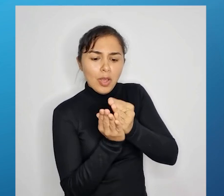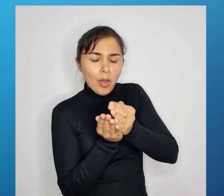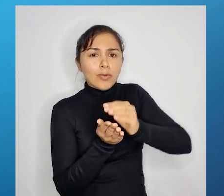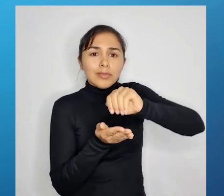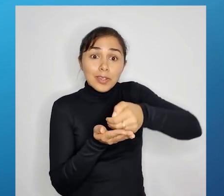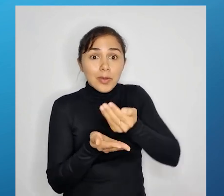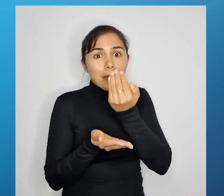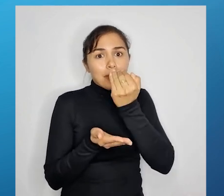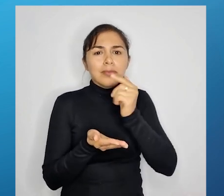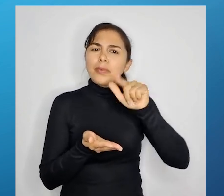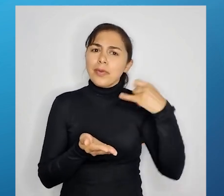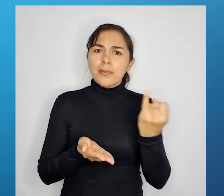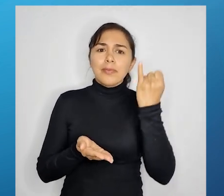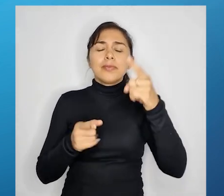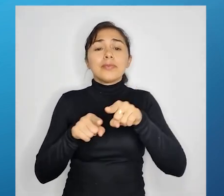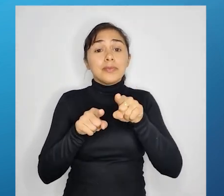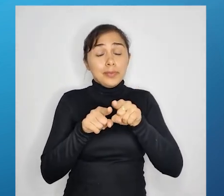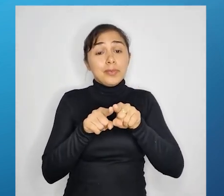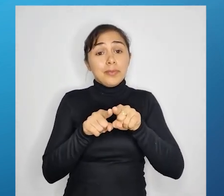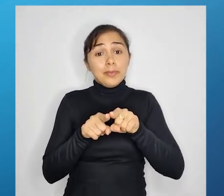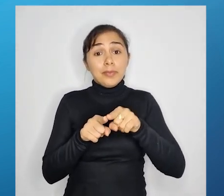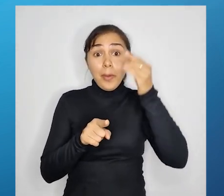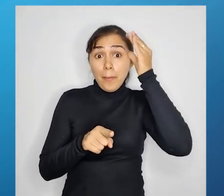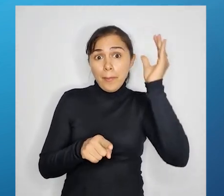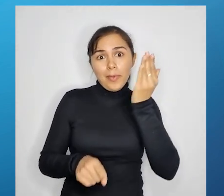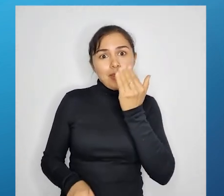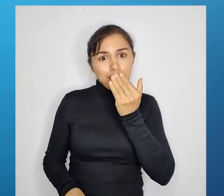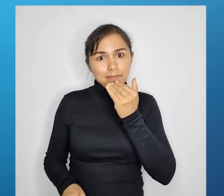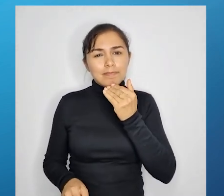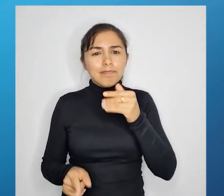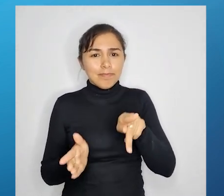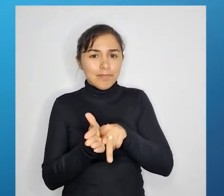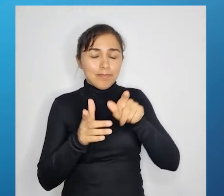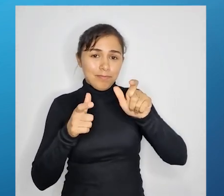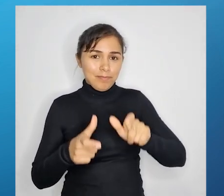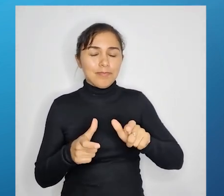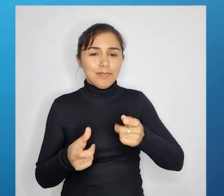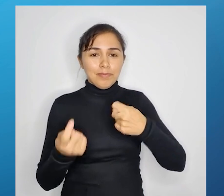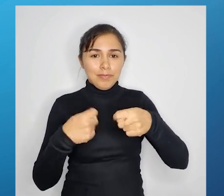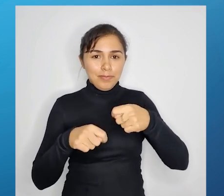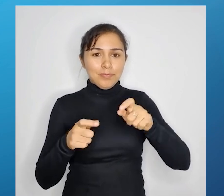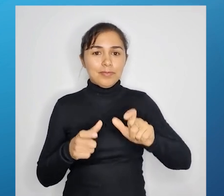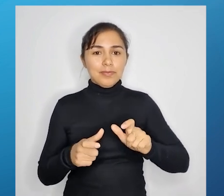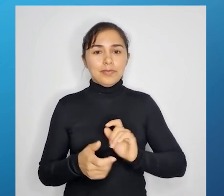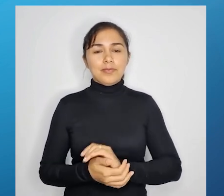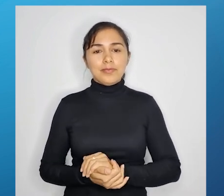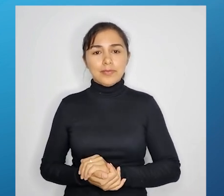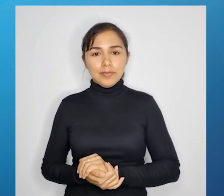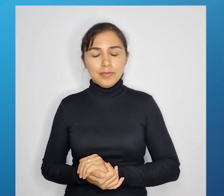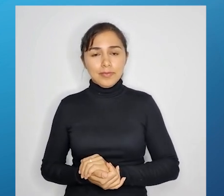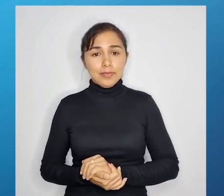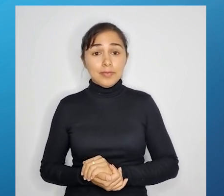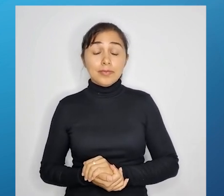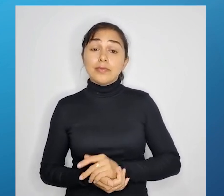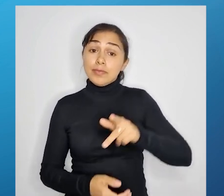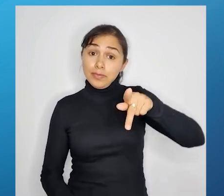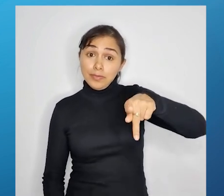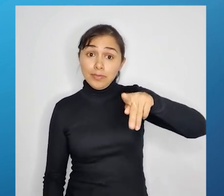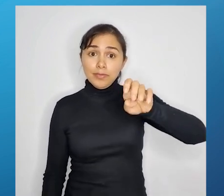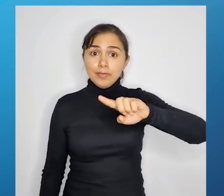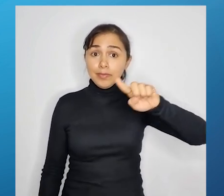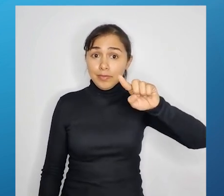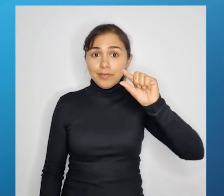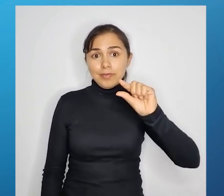Então, nós temos uma importância muito grande desses animais na culinária de forma geral, na economia local. O pé é pequeno